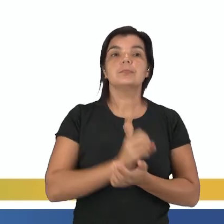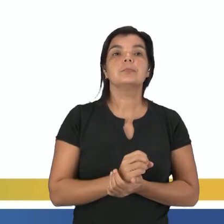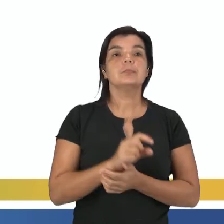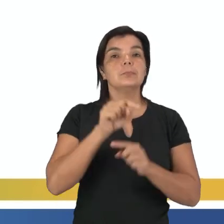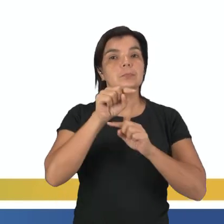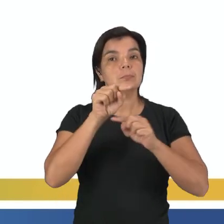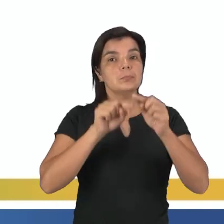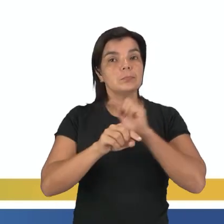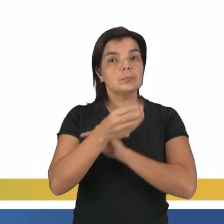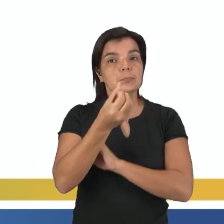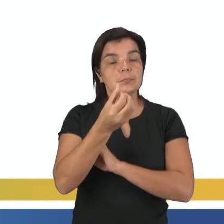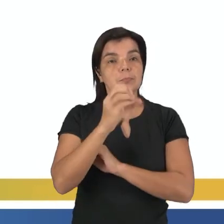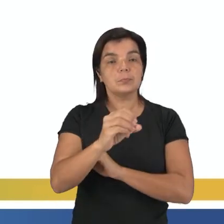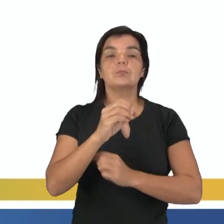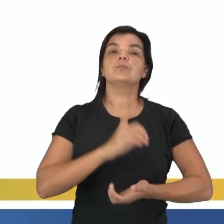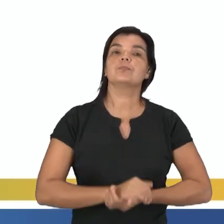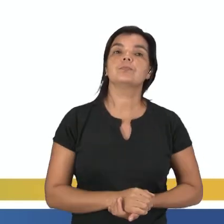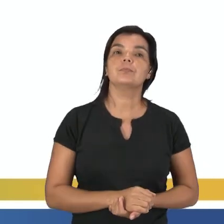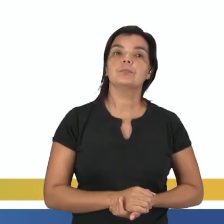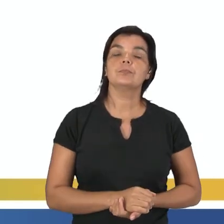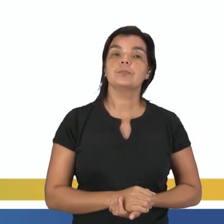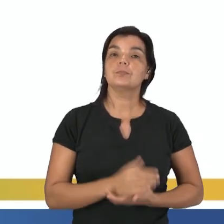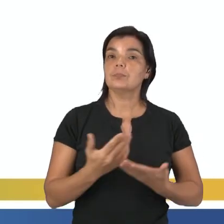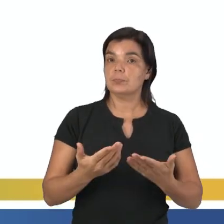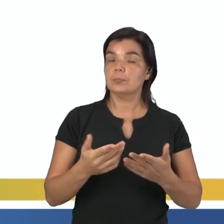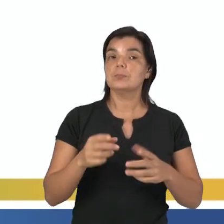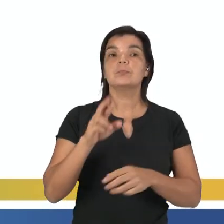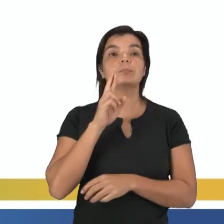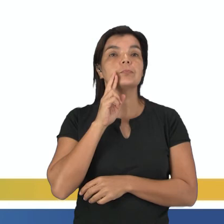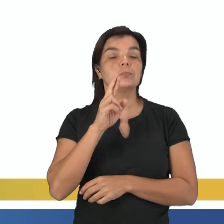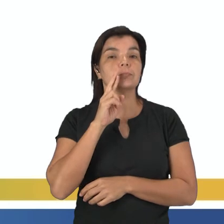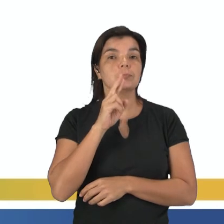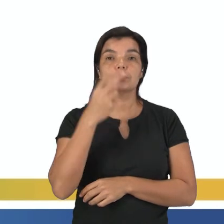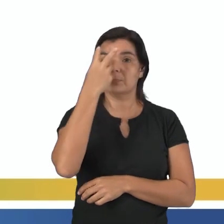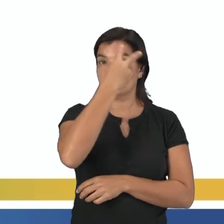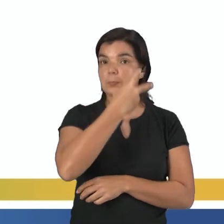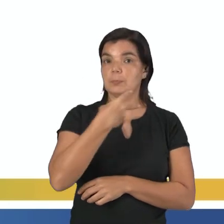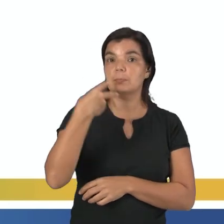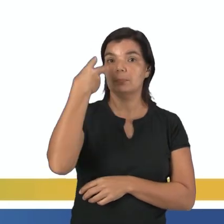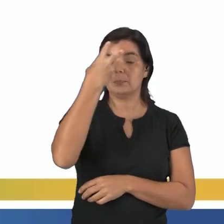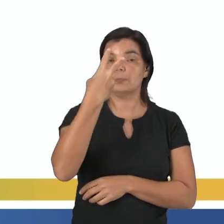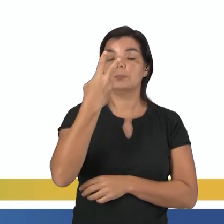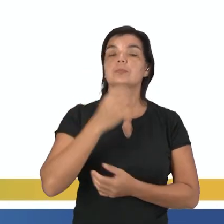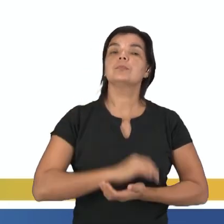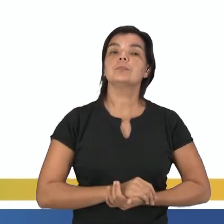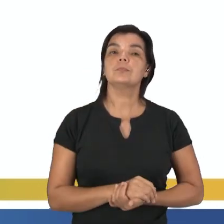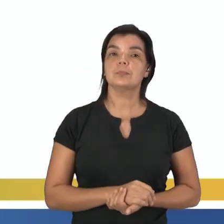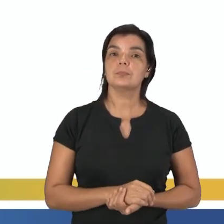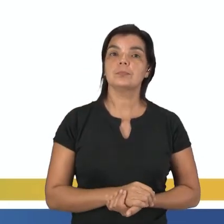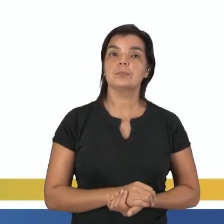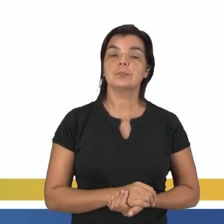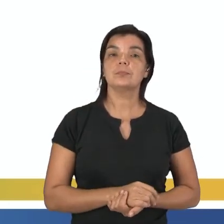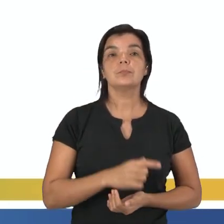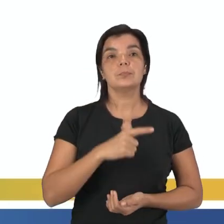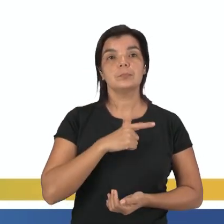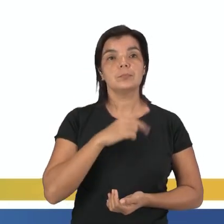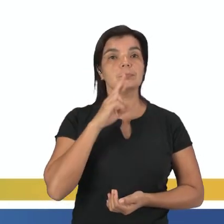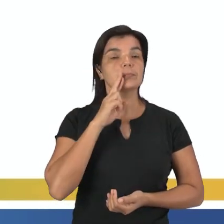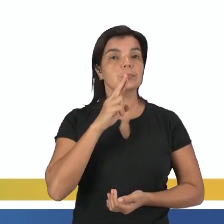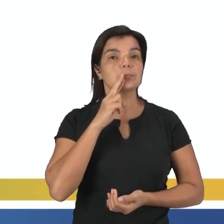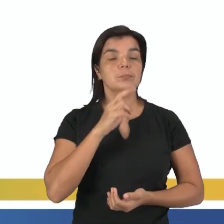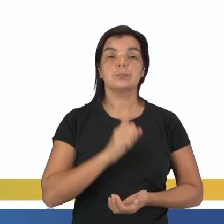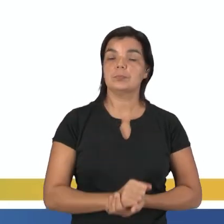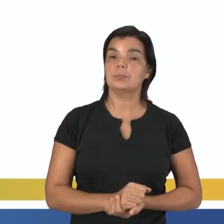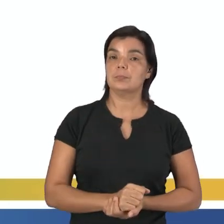60 e de novo por 60. Quando você dividir, o quociente, ou seja, o resultado, vai ser a resposta, ou seja, vai ser